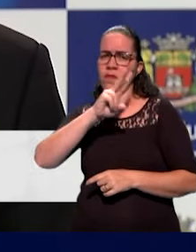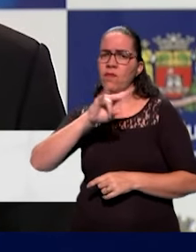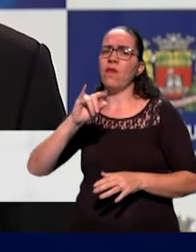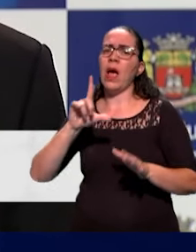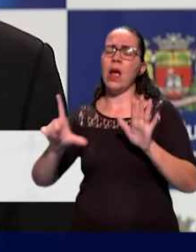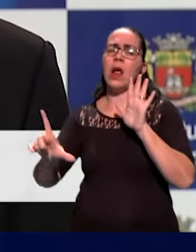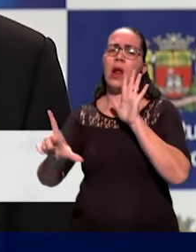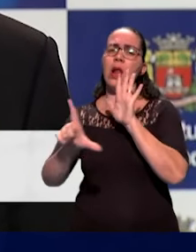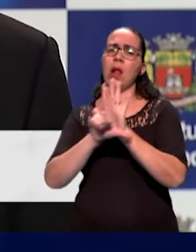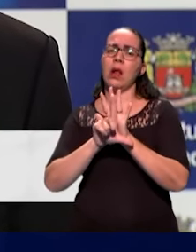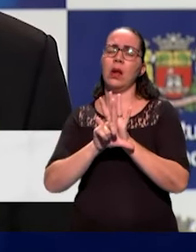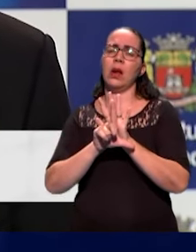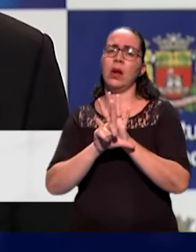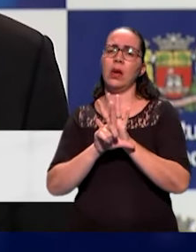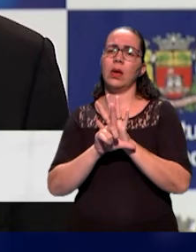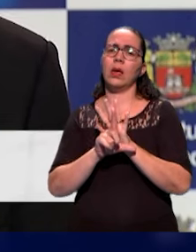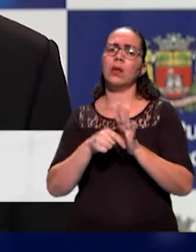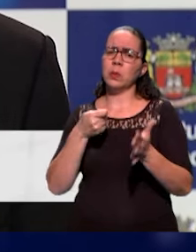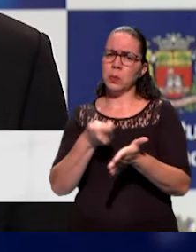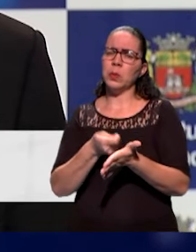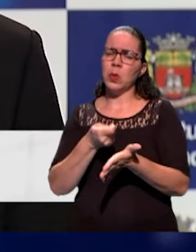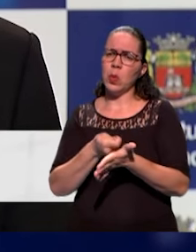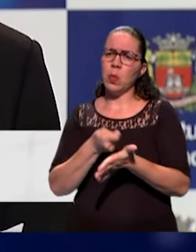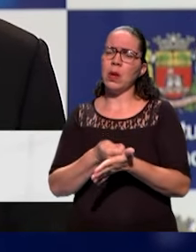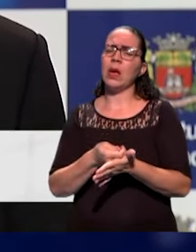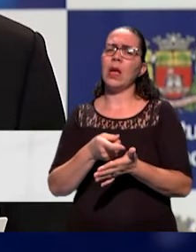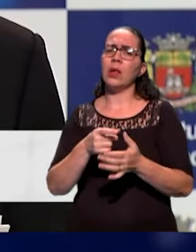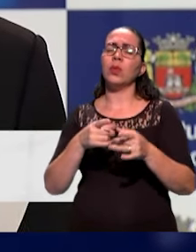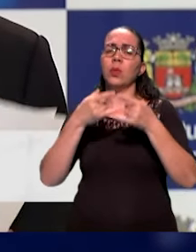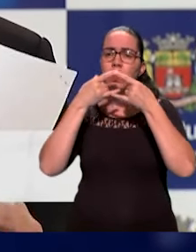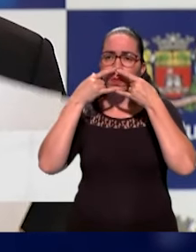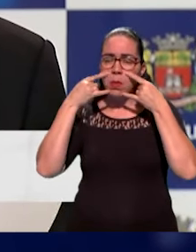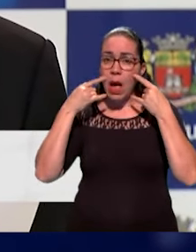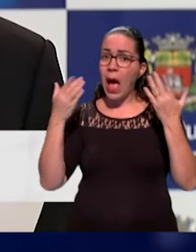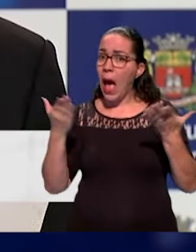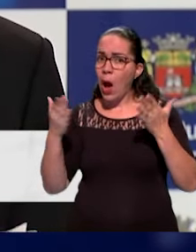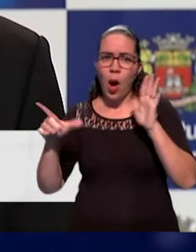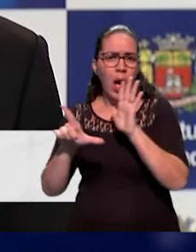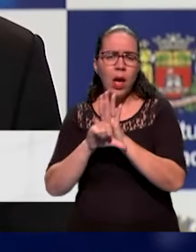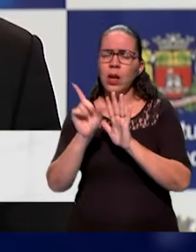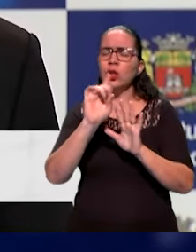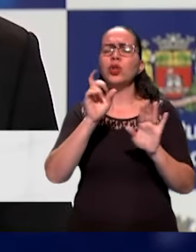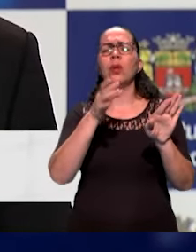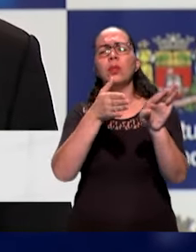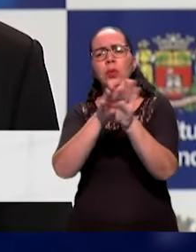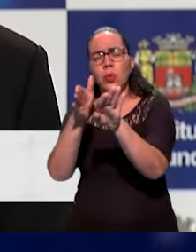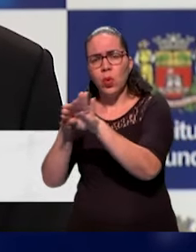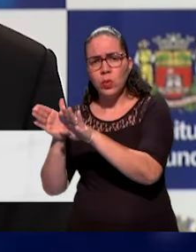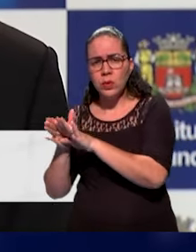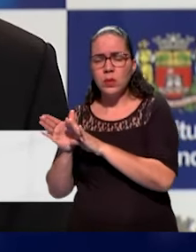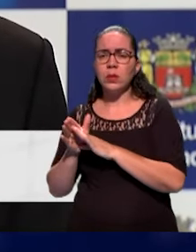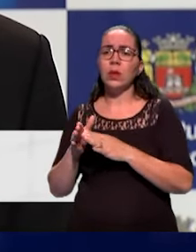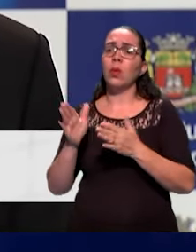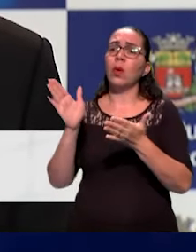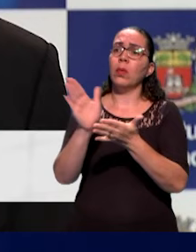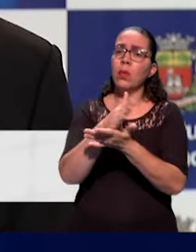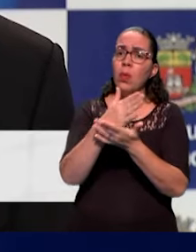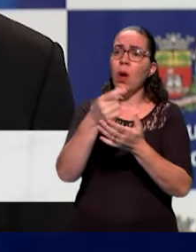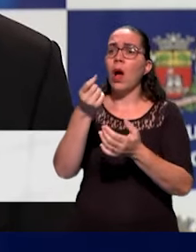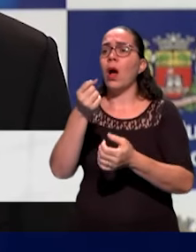expedido um novo decreto, ou obrigando, ou tornando obrigatório, ou ainda tornando obrigatório em alguns segmentos, em